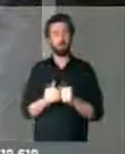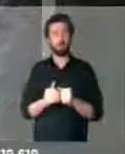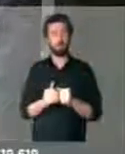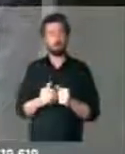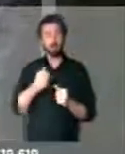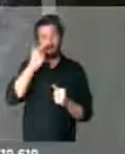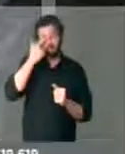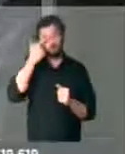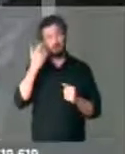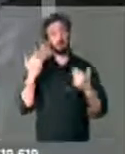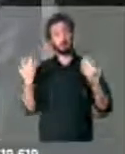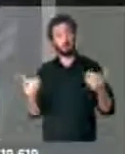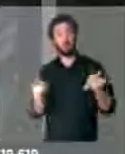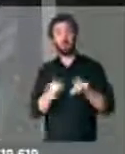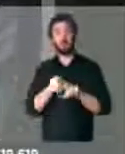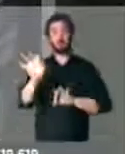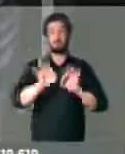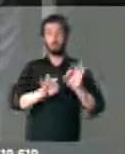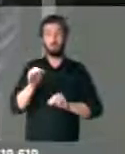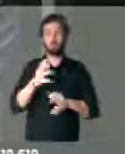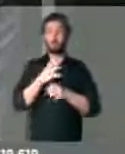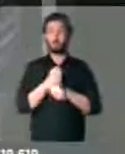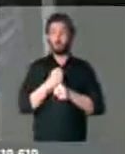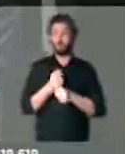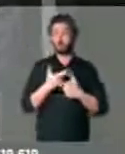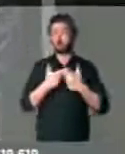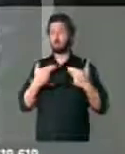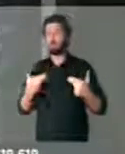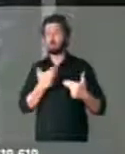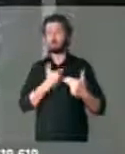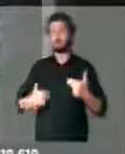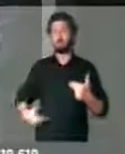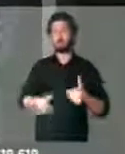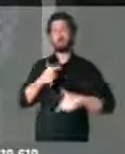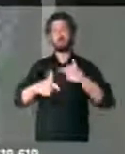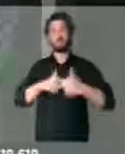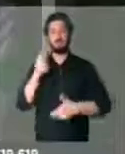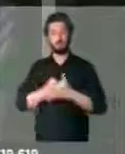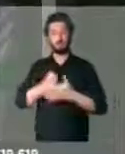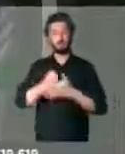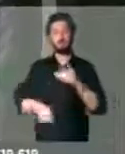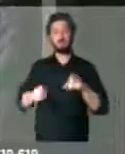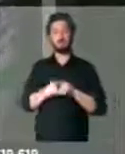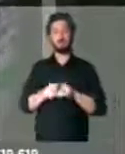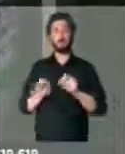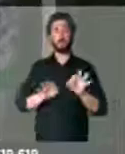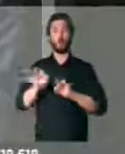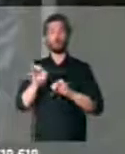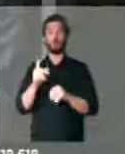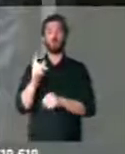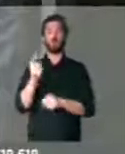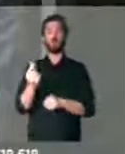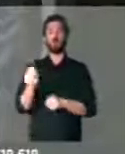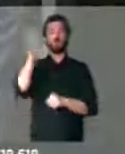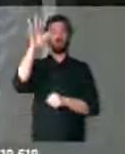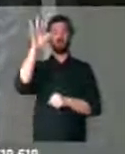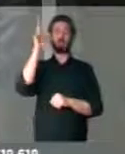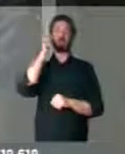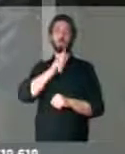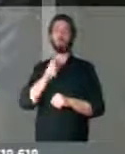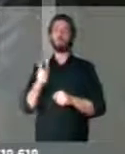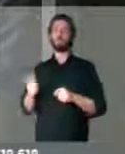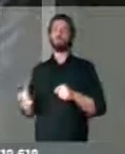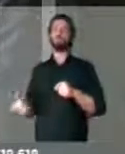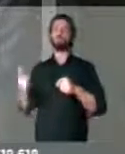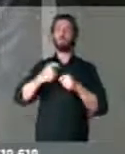crescimento e, além de organizar as contas públicas, trabalhar para o controle da inflação, também ter atuado